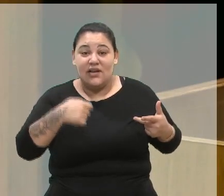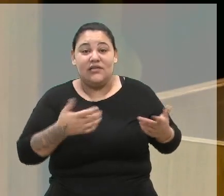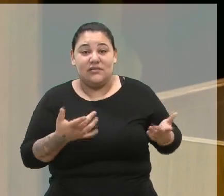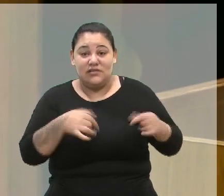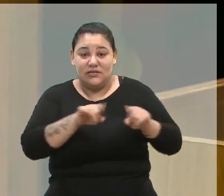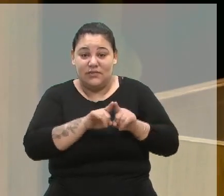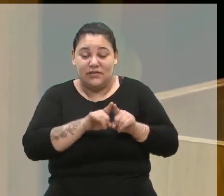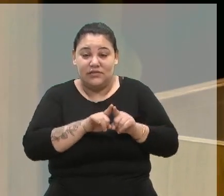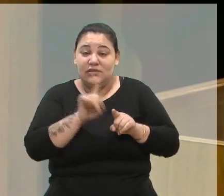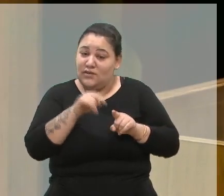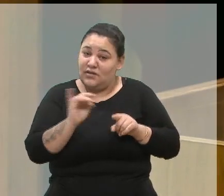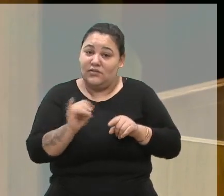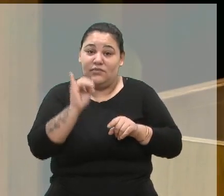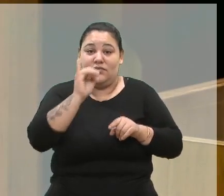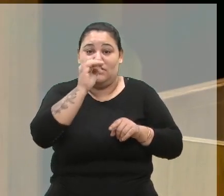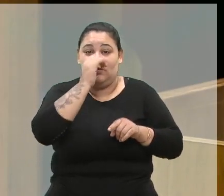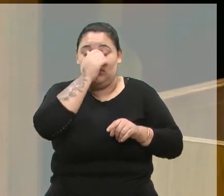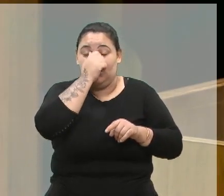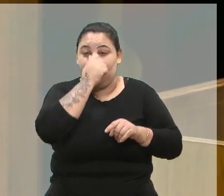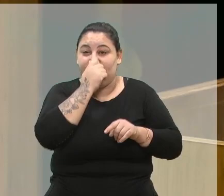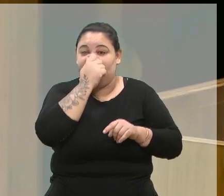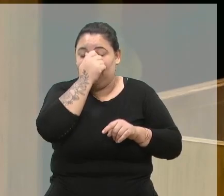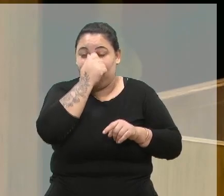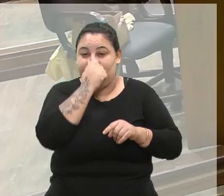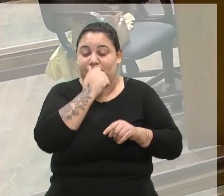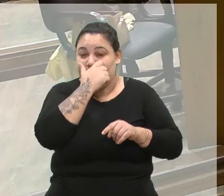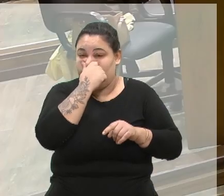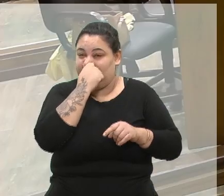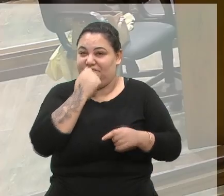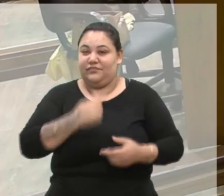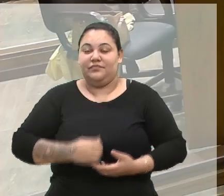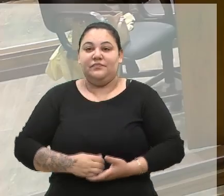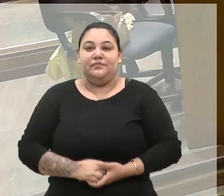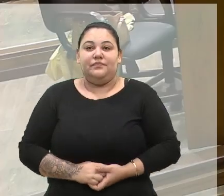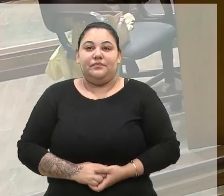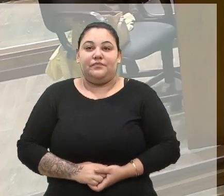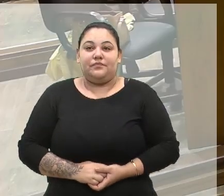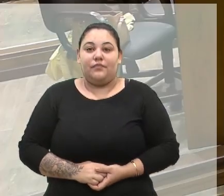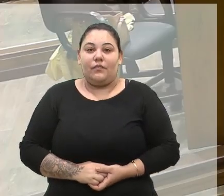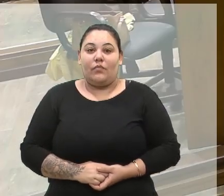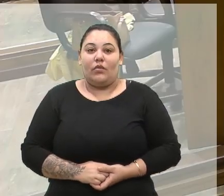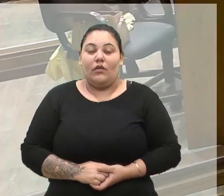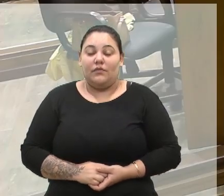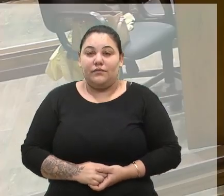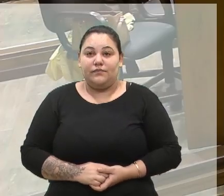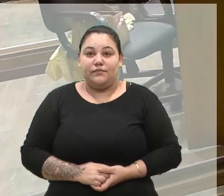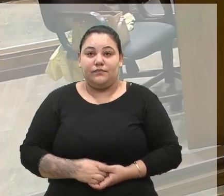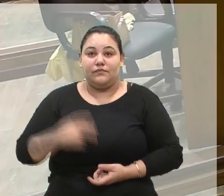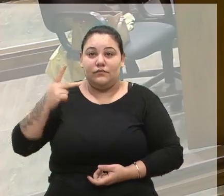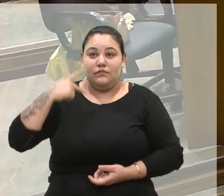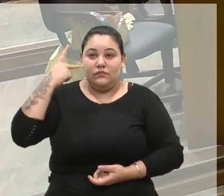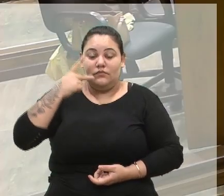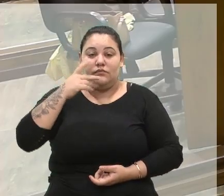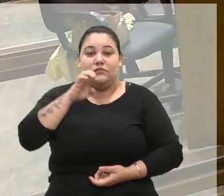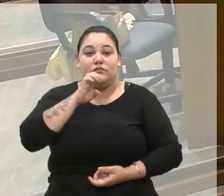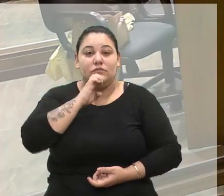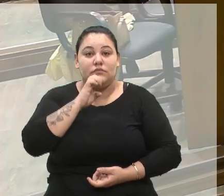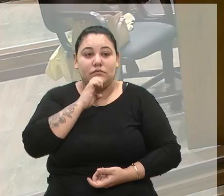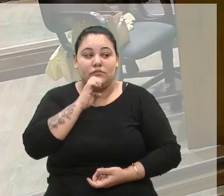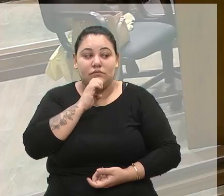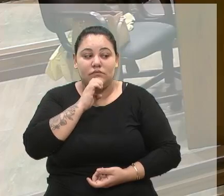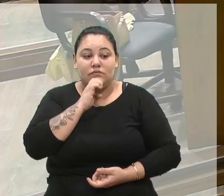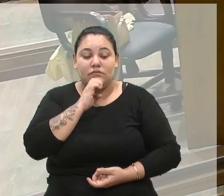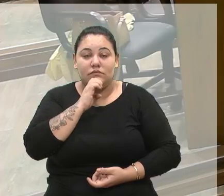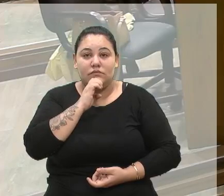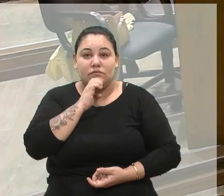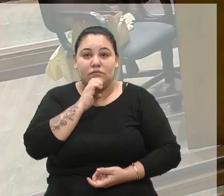são vitais. Seu à parte, vereador Fantinel. Vereadora Estela, obrigado pela parte e parabéns pelo tema que a senhora traz